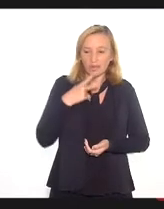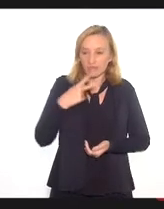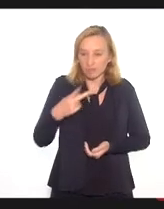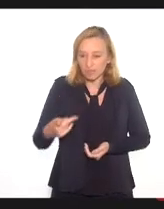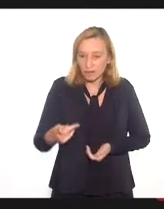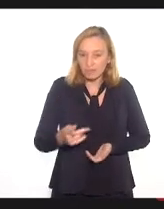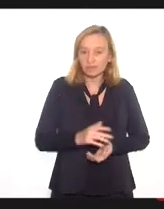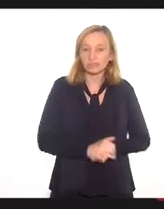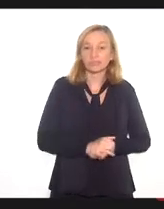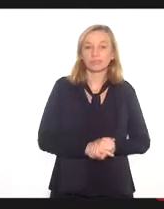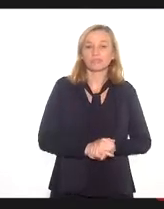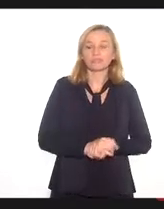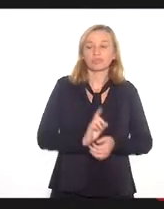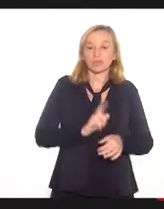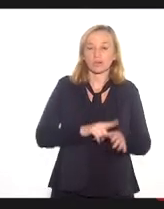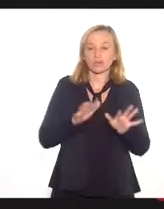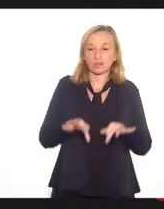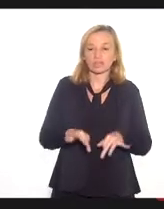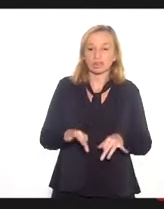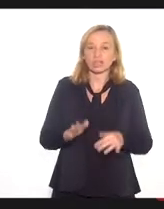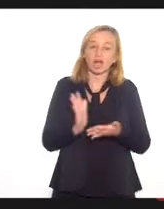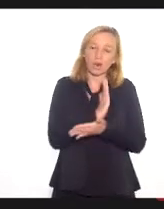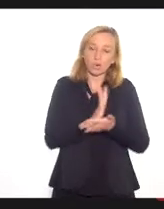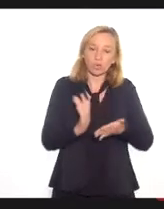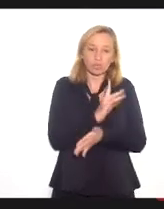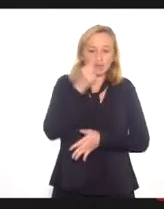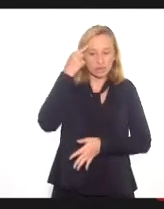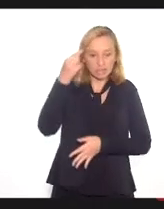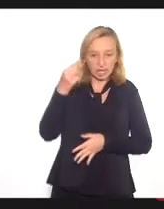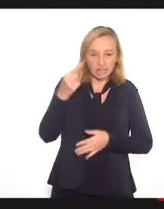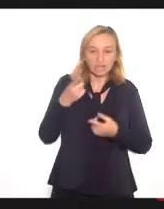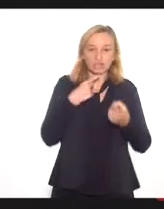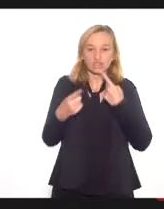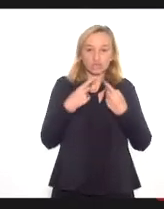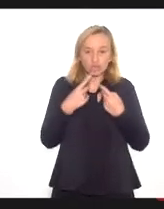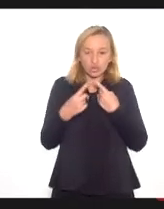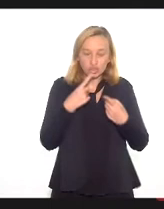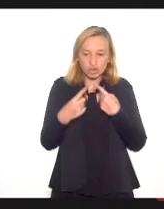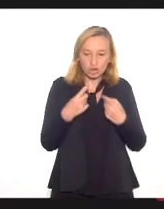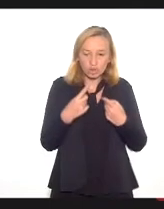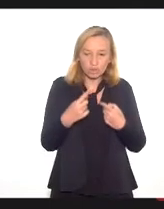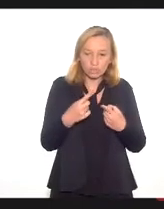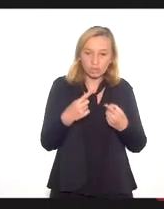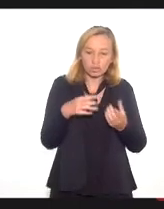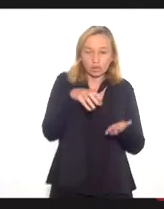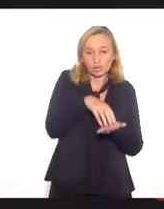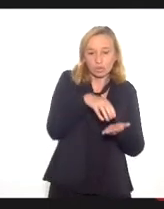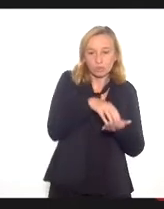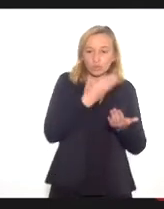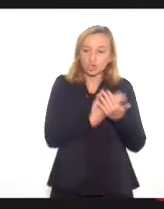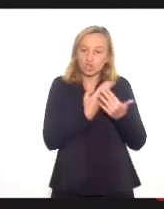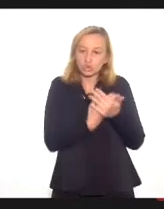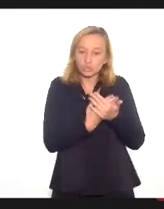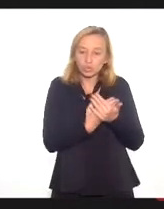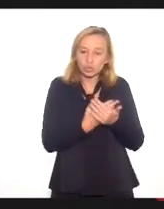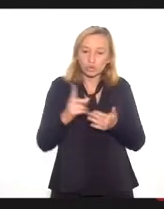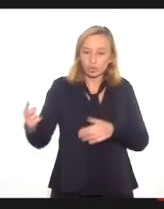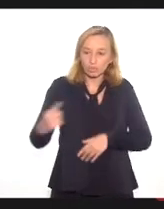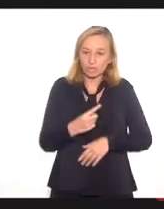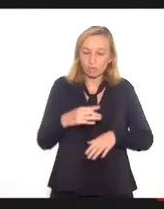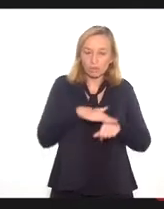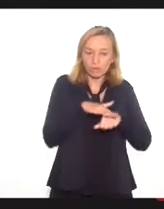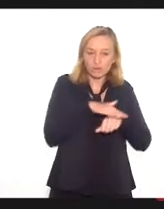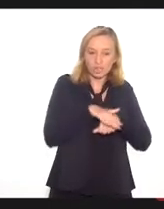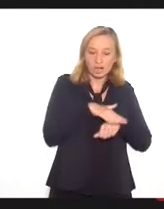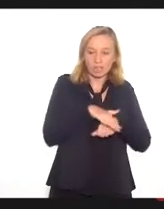está se esgotando, mas a gente tem algumas ideias que eu discuti com o pessoal do nosso centro de estudos. Quando eu vim para cá, eu falei, vou conversar com o